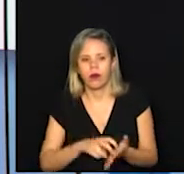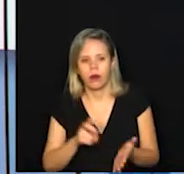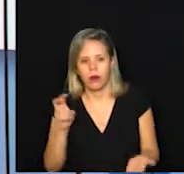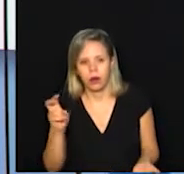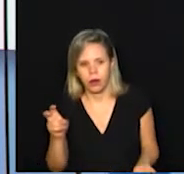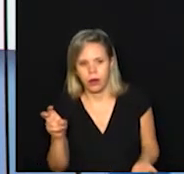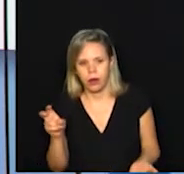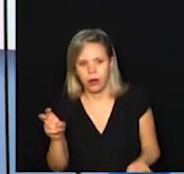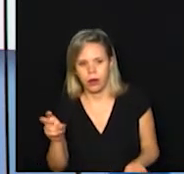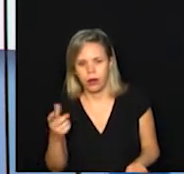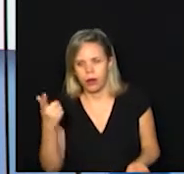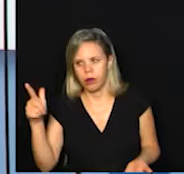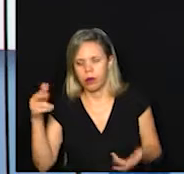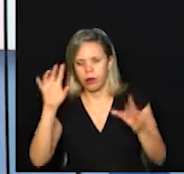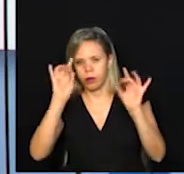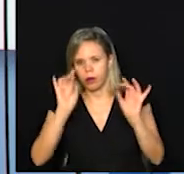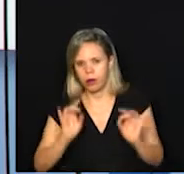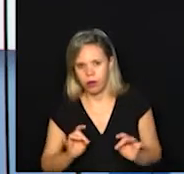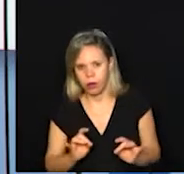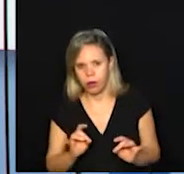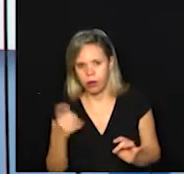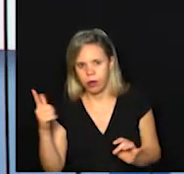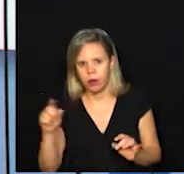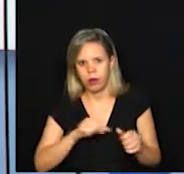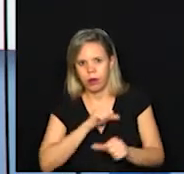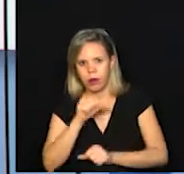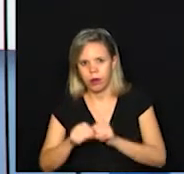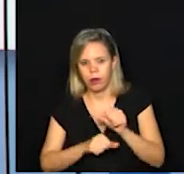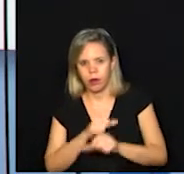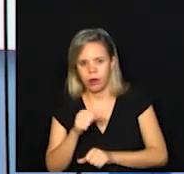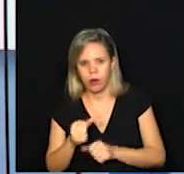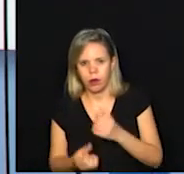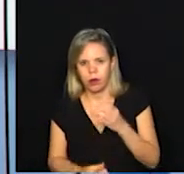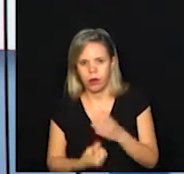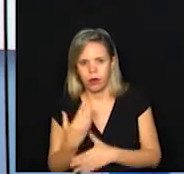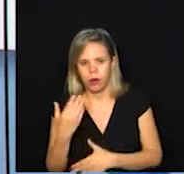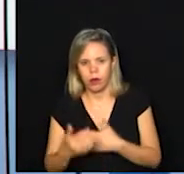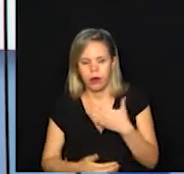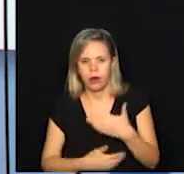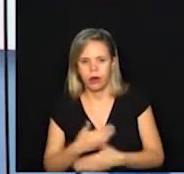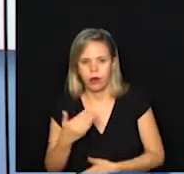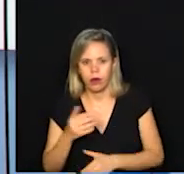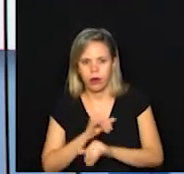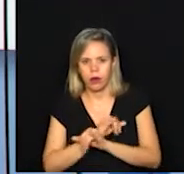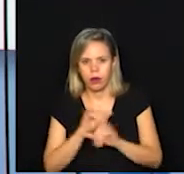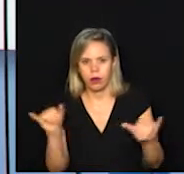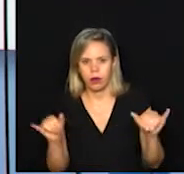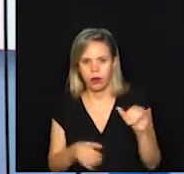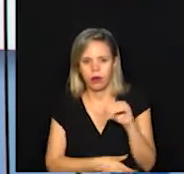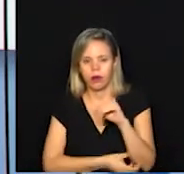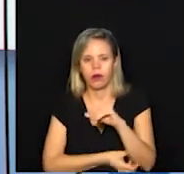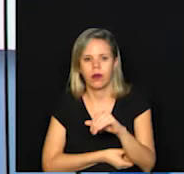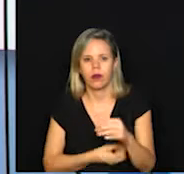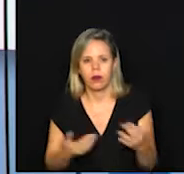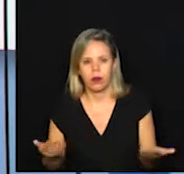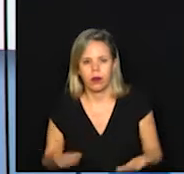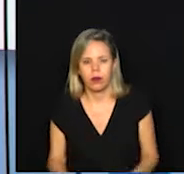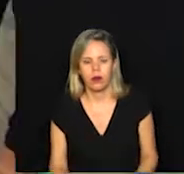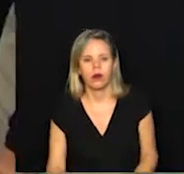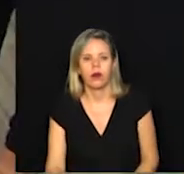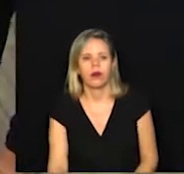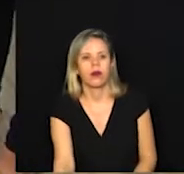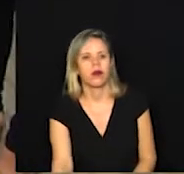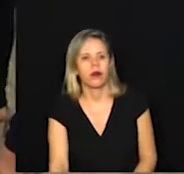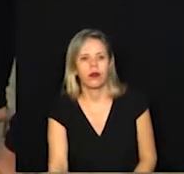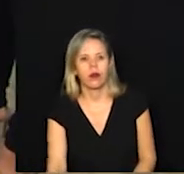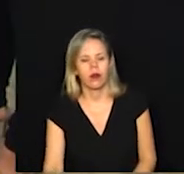5h, e outros detalhes e outras mudanças que devem acontecer serão anunciadas ainda hoje. Então, a gente